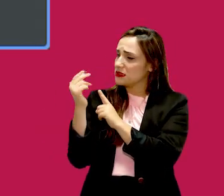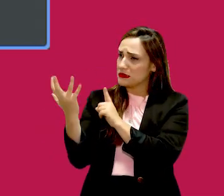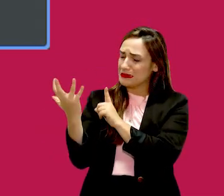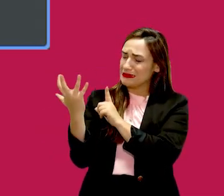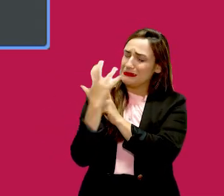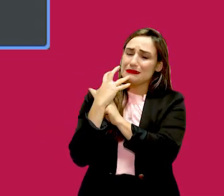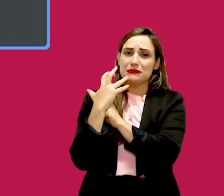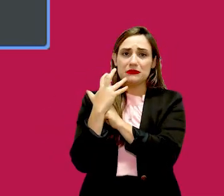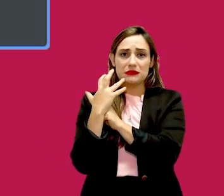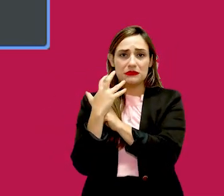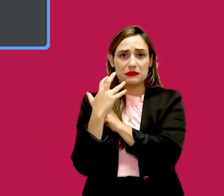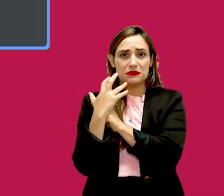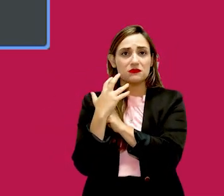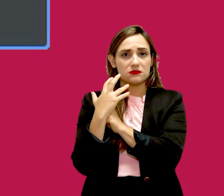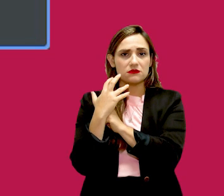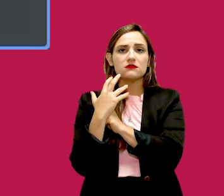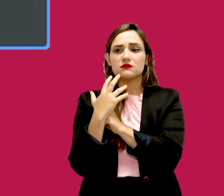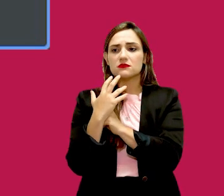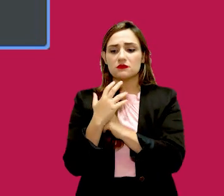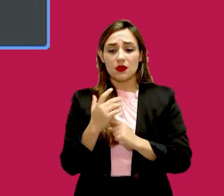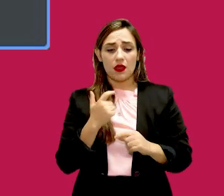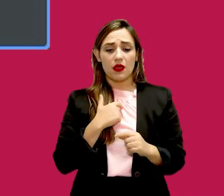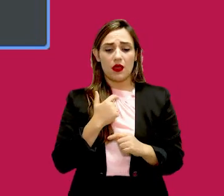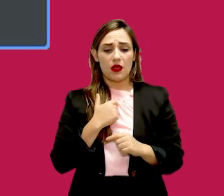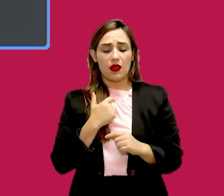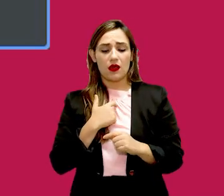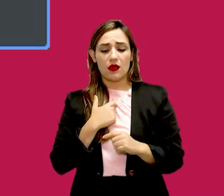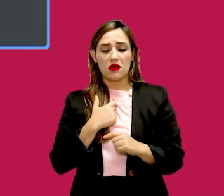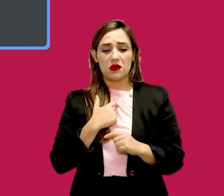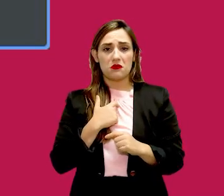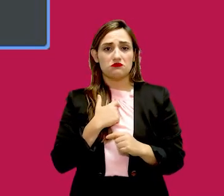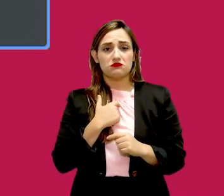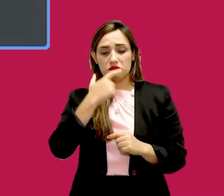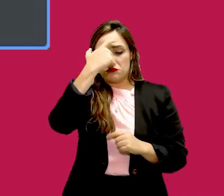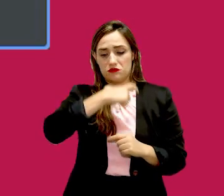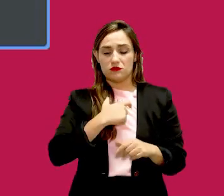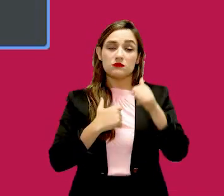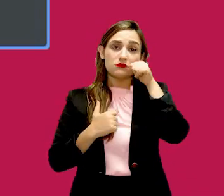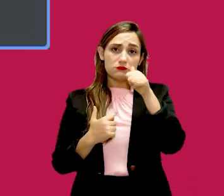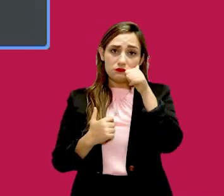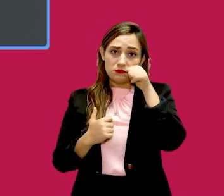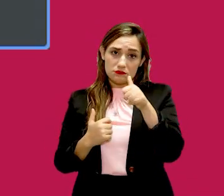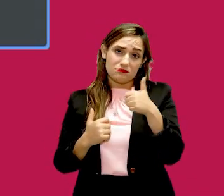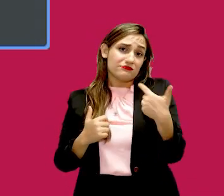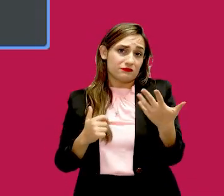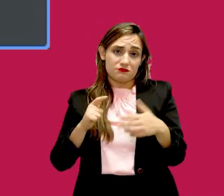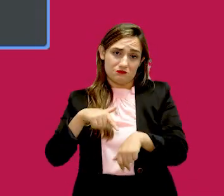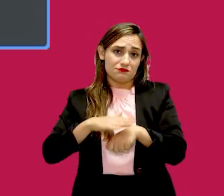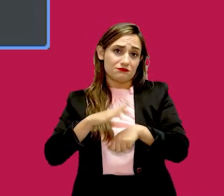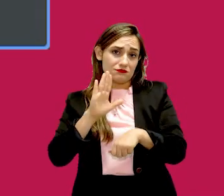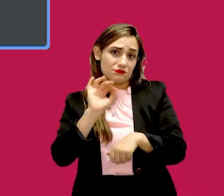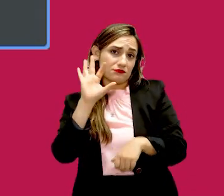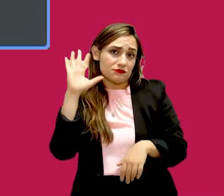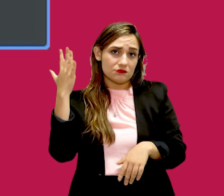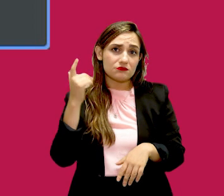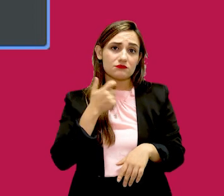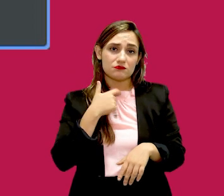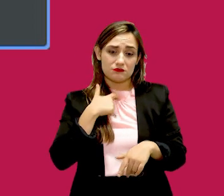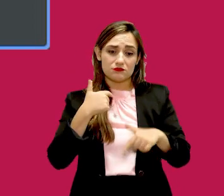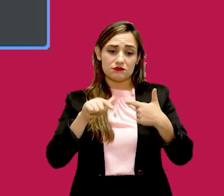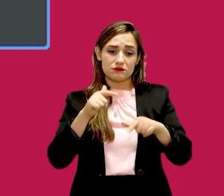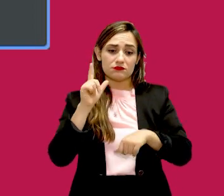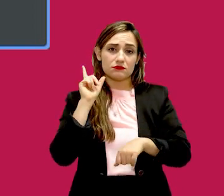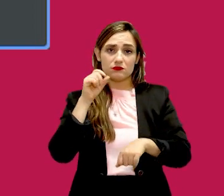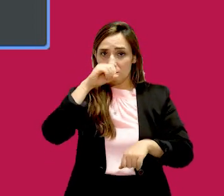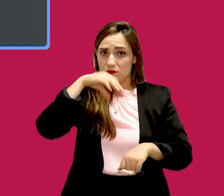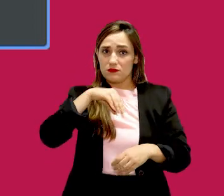aquela perseguição que é feita contra uma pessoa que é uma mulher, no caso, né? No nosso caso, aqui que a gente atua na